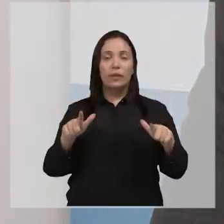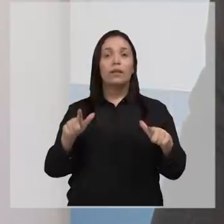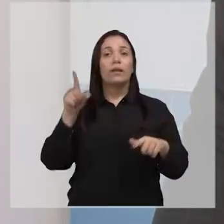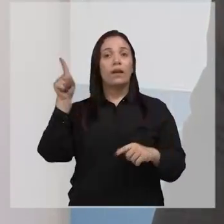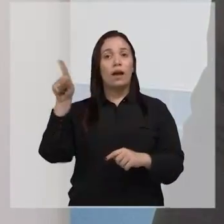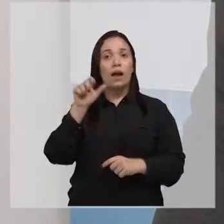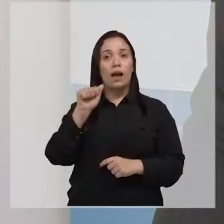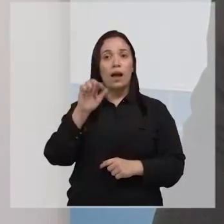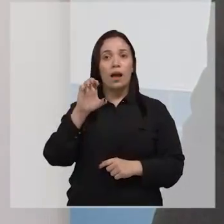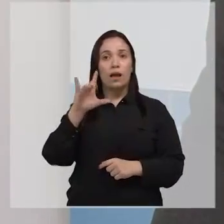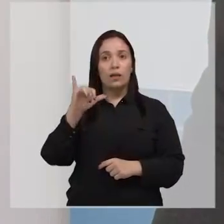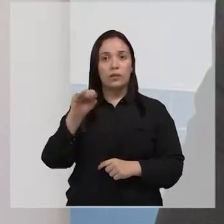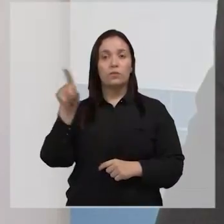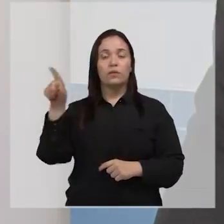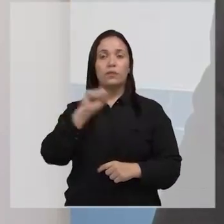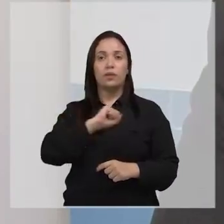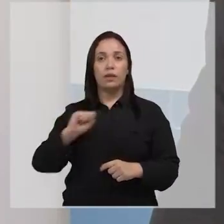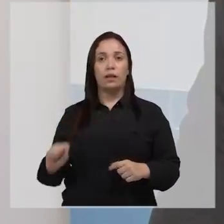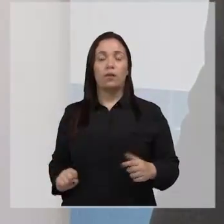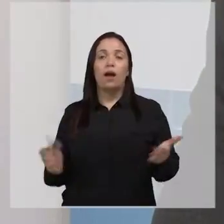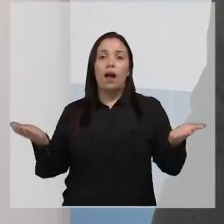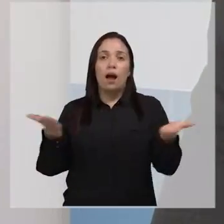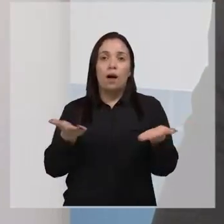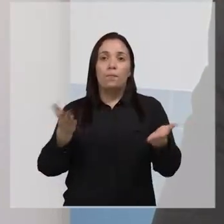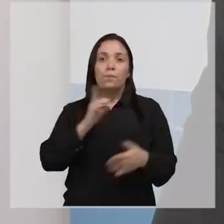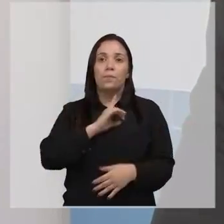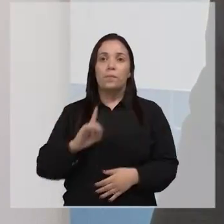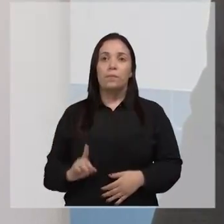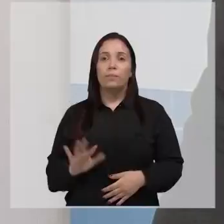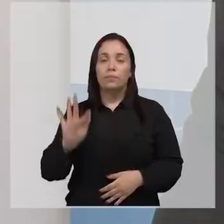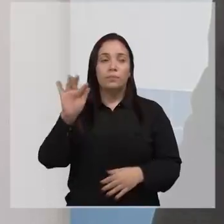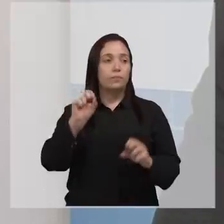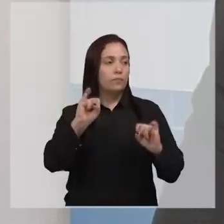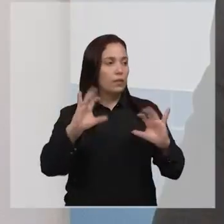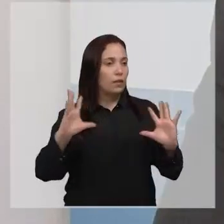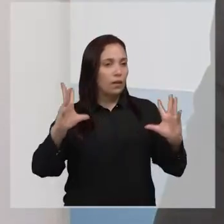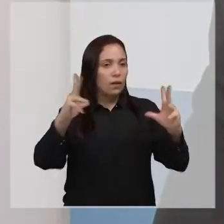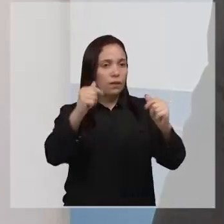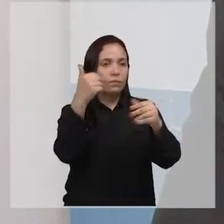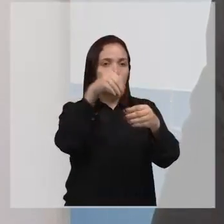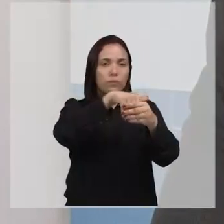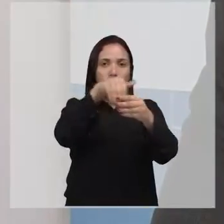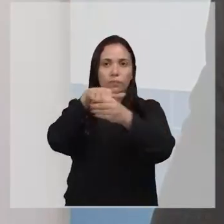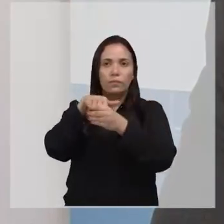Aécio foi o Senado, agora é a Câmara. Se a Câmara tivesse autorizado